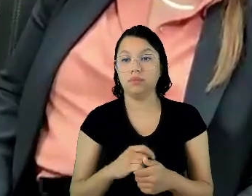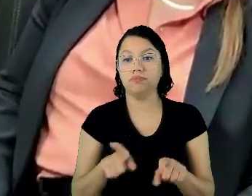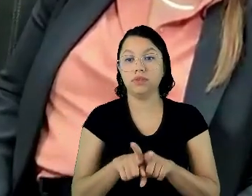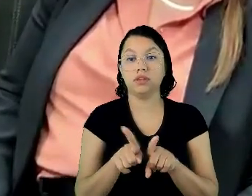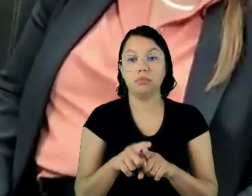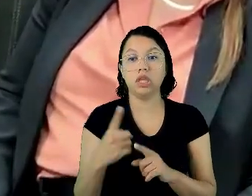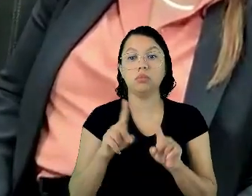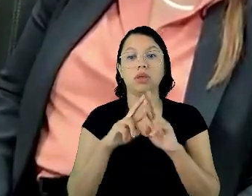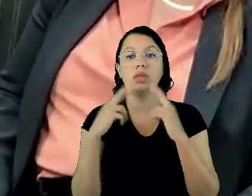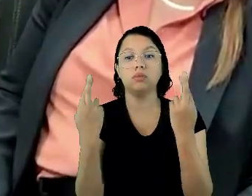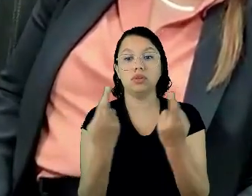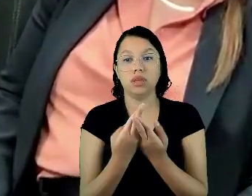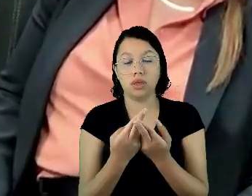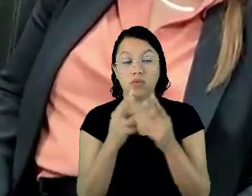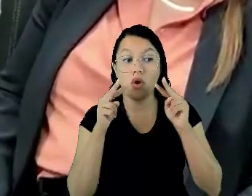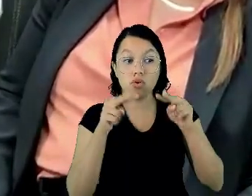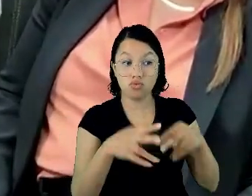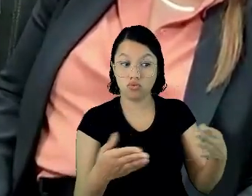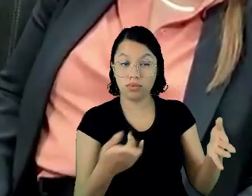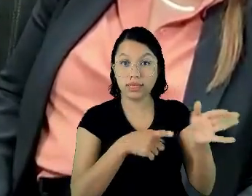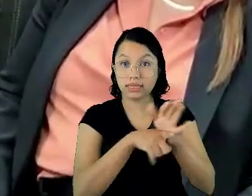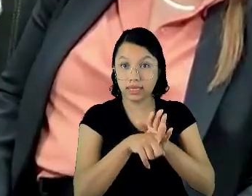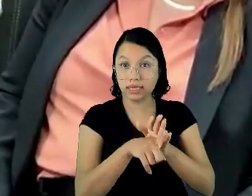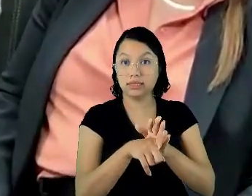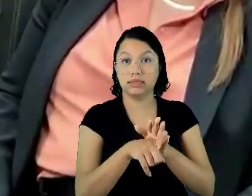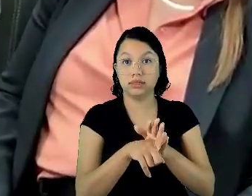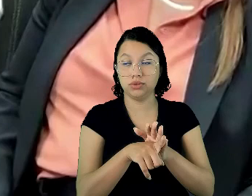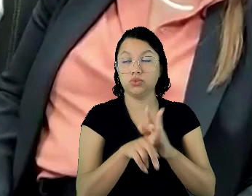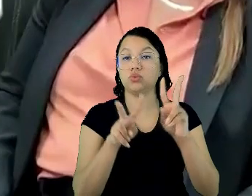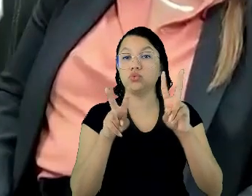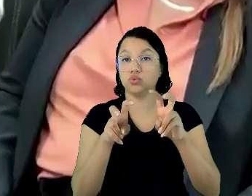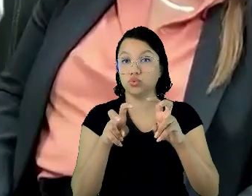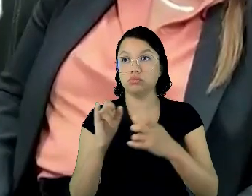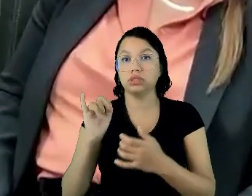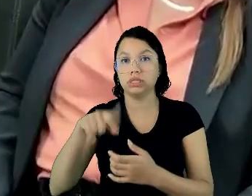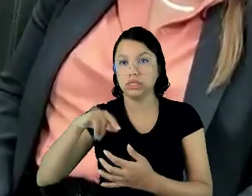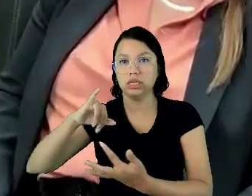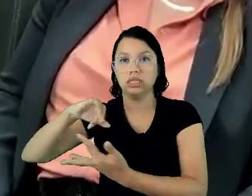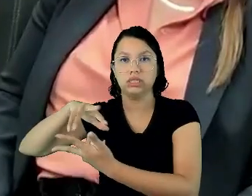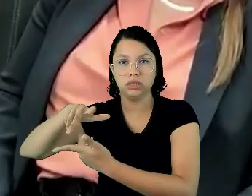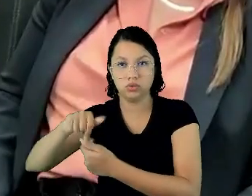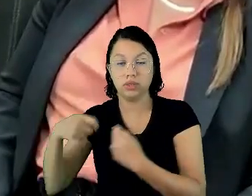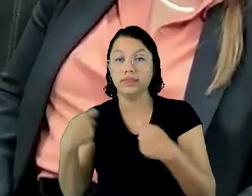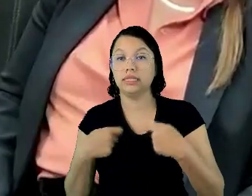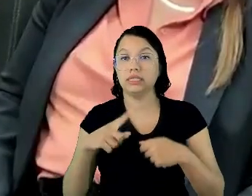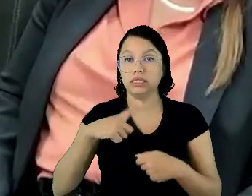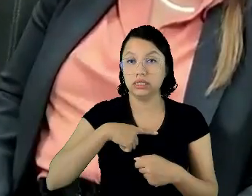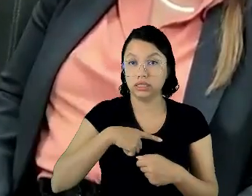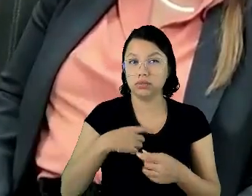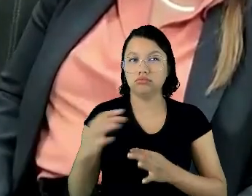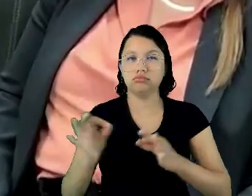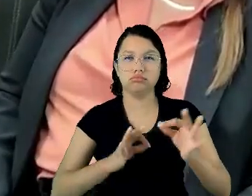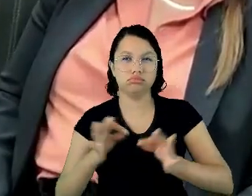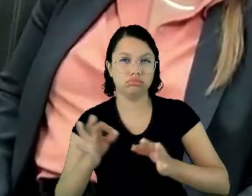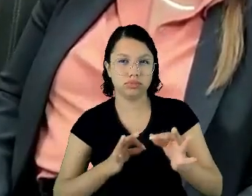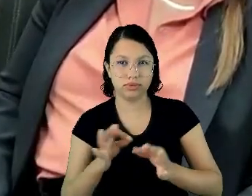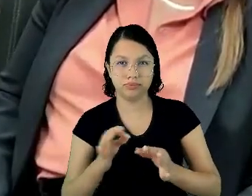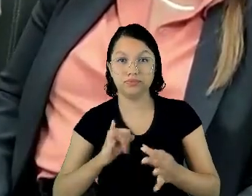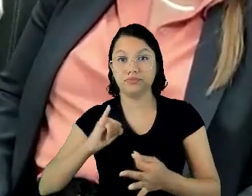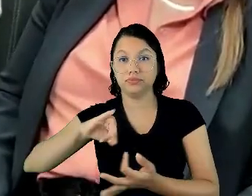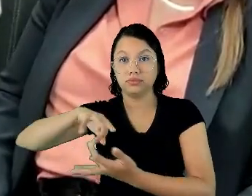questão do caráter internacional e da necessidade de termos uma articulação internacional com os demais